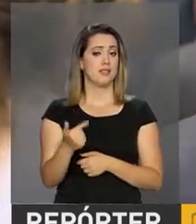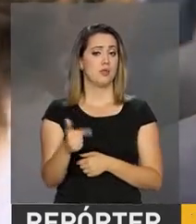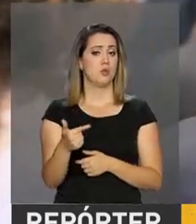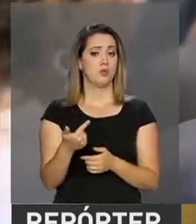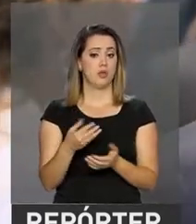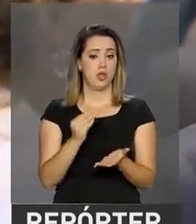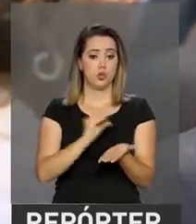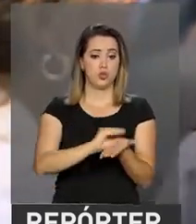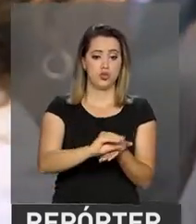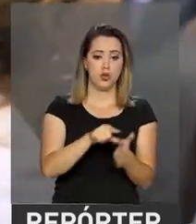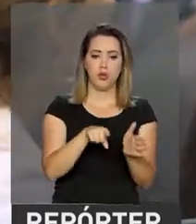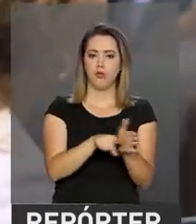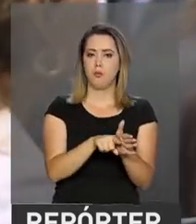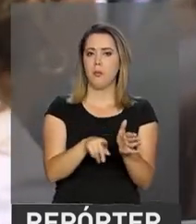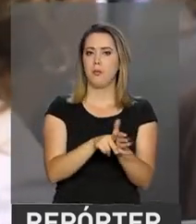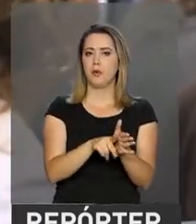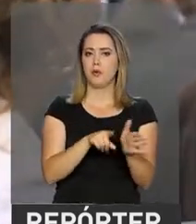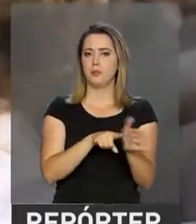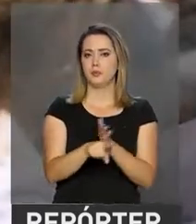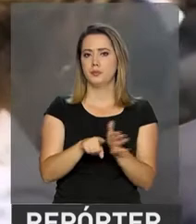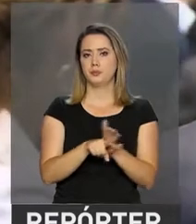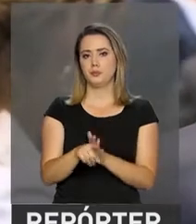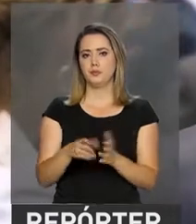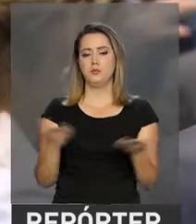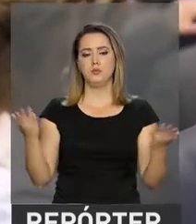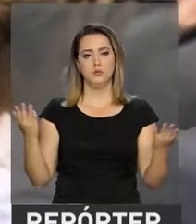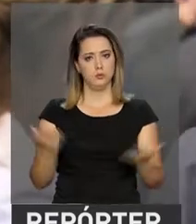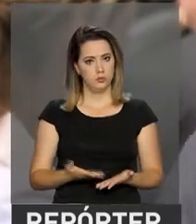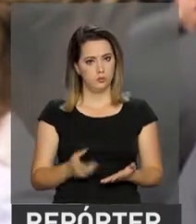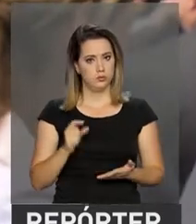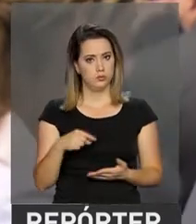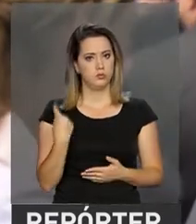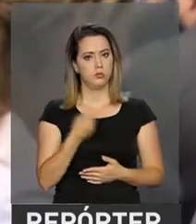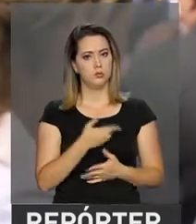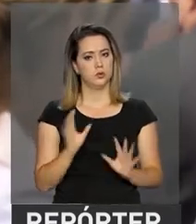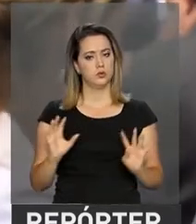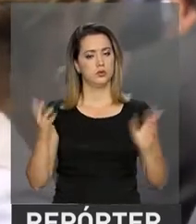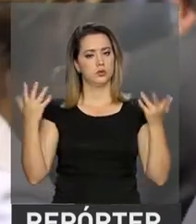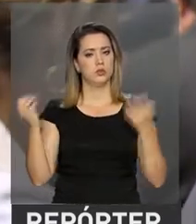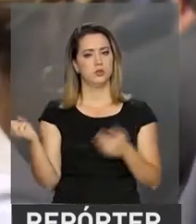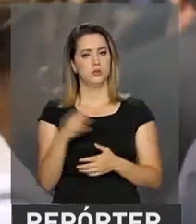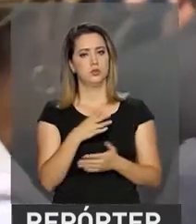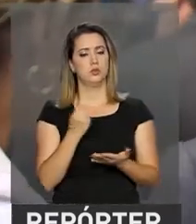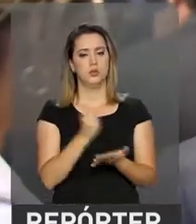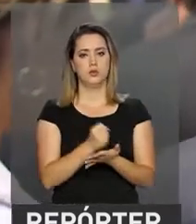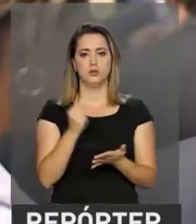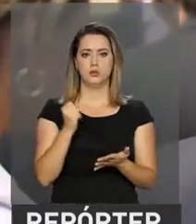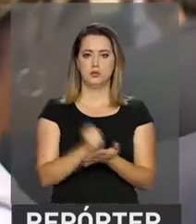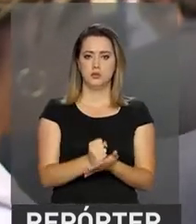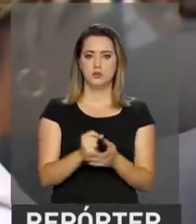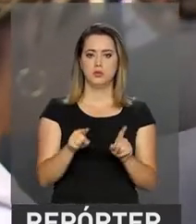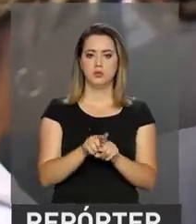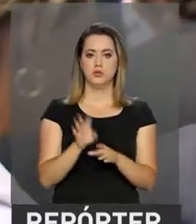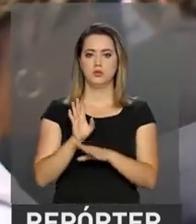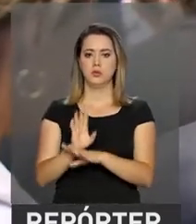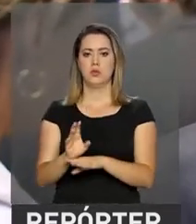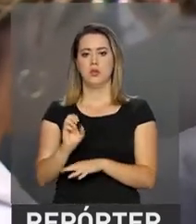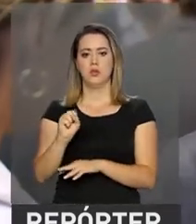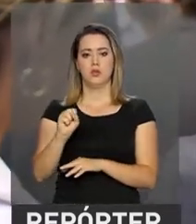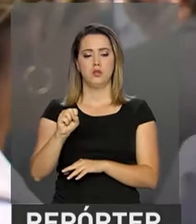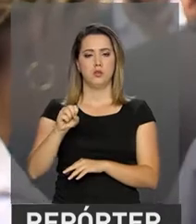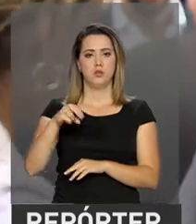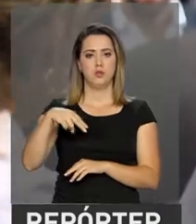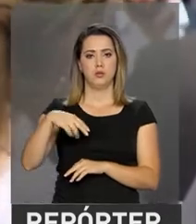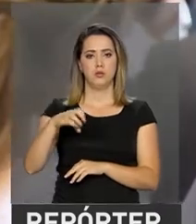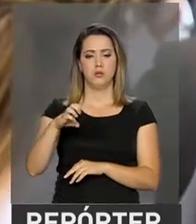em pesquisa, em ciência e tecnologia. E hoje nós celebramos novos convênios da Embrapi, com apoio do Senai, que